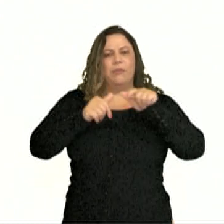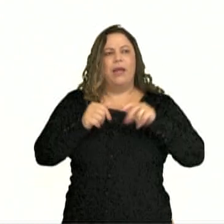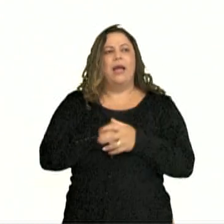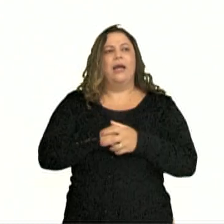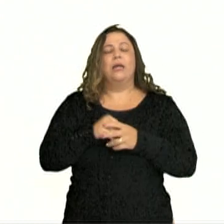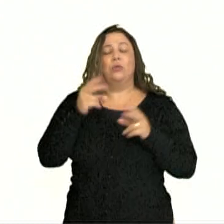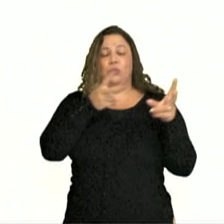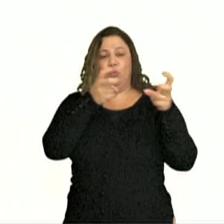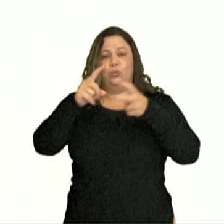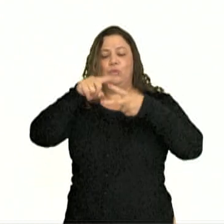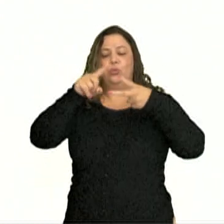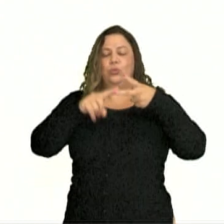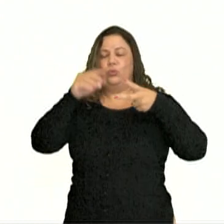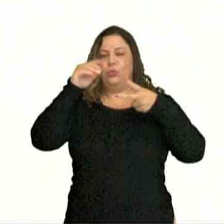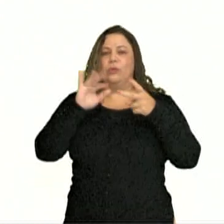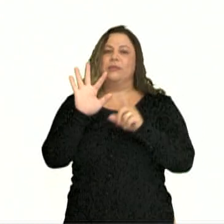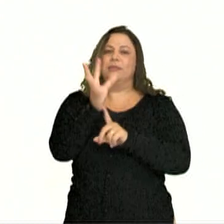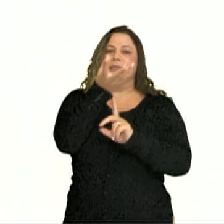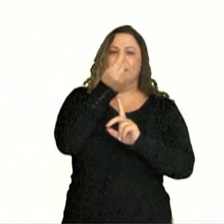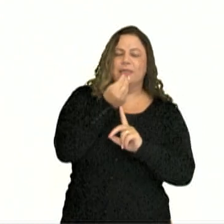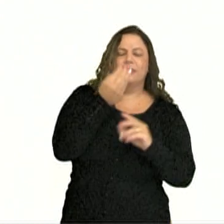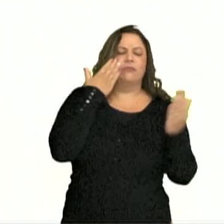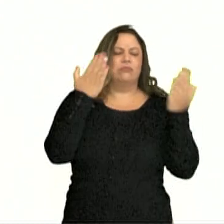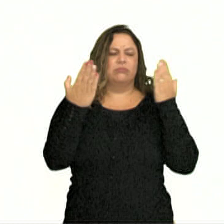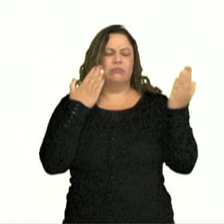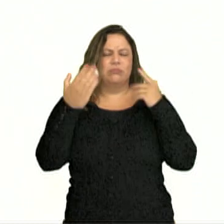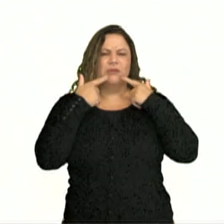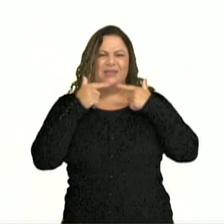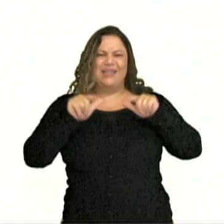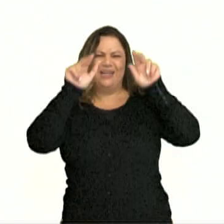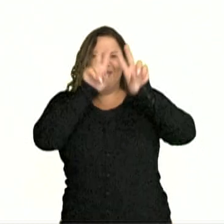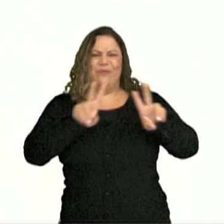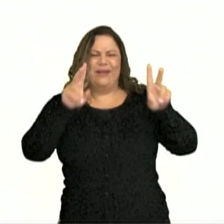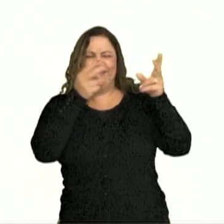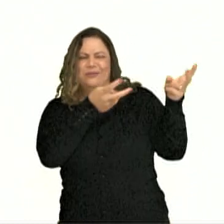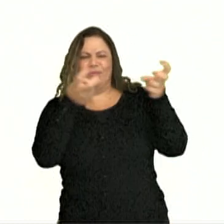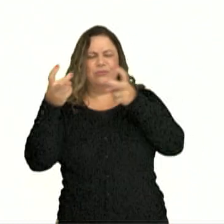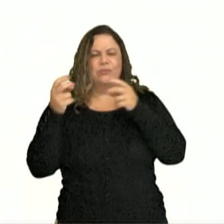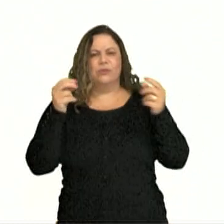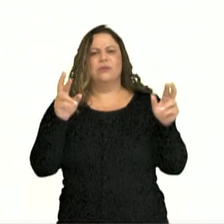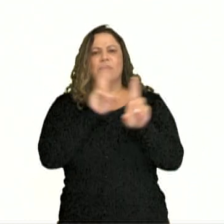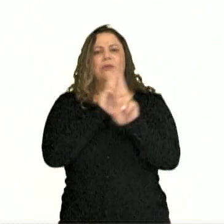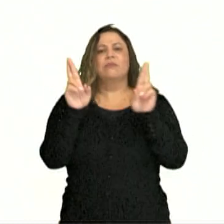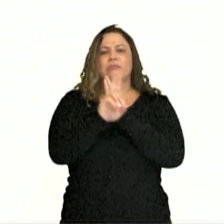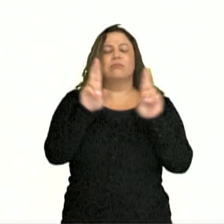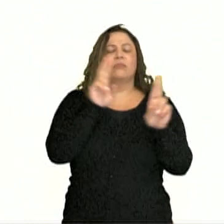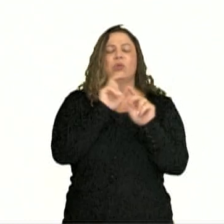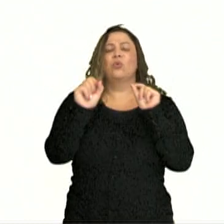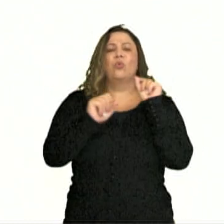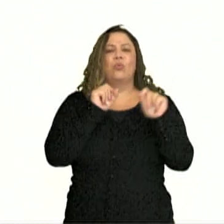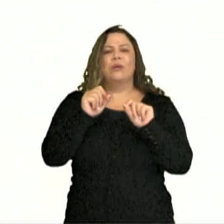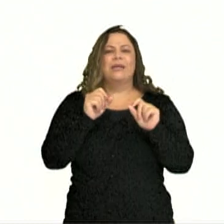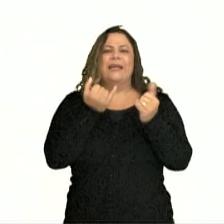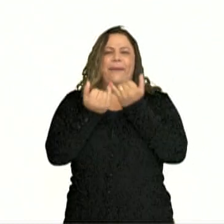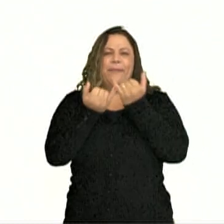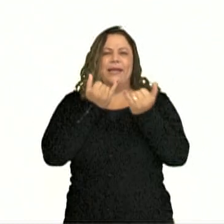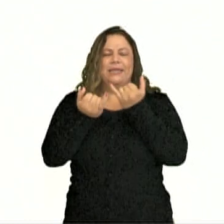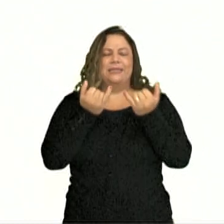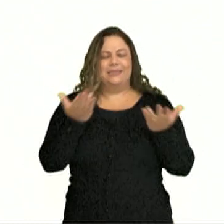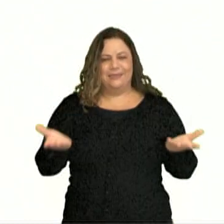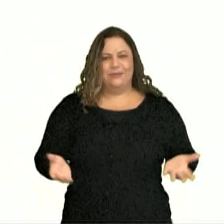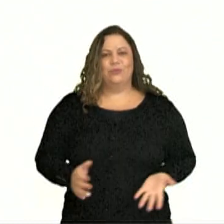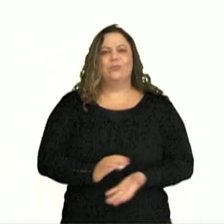Salgado. Compare as linguagens. Existe alguma relação entre elas? O que os aproxima e o que as distancia? Eu já falo com